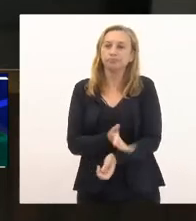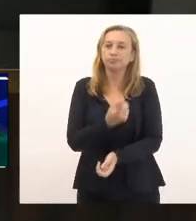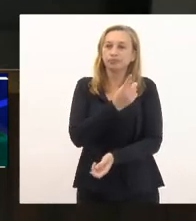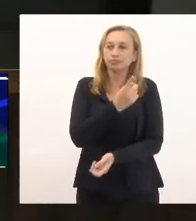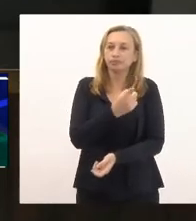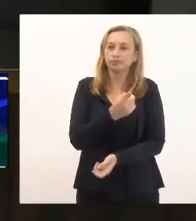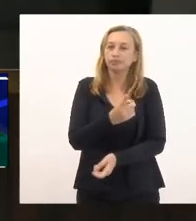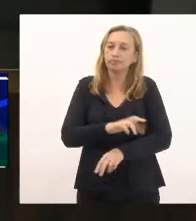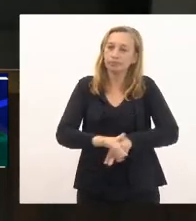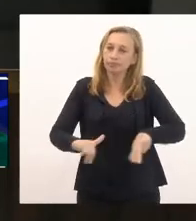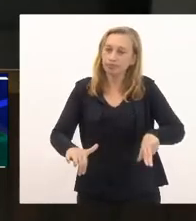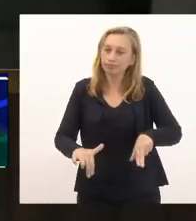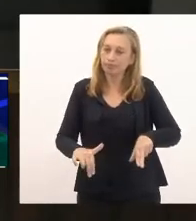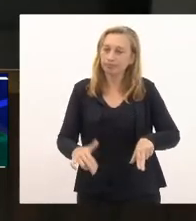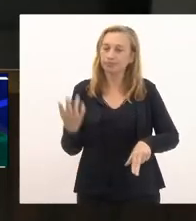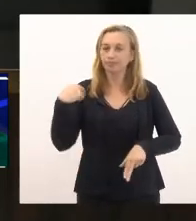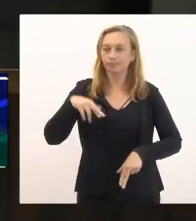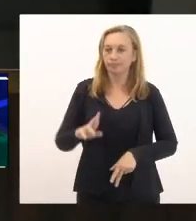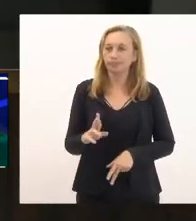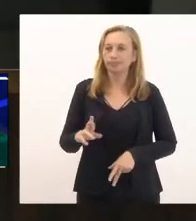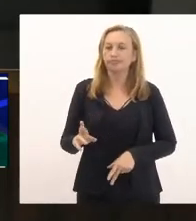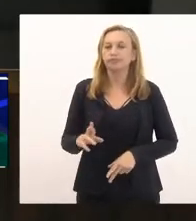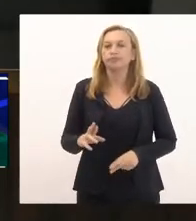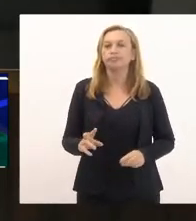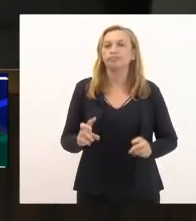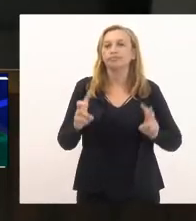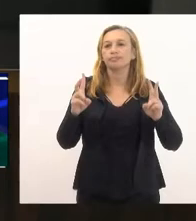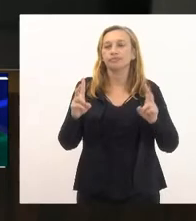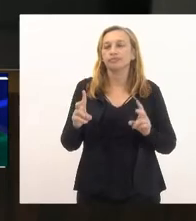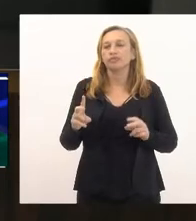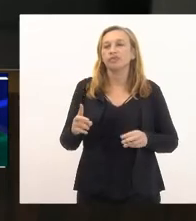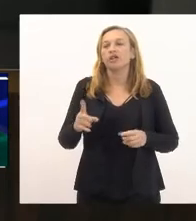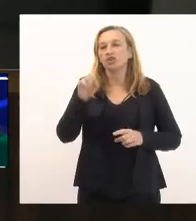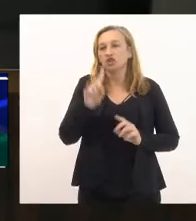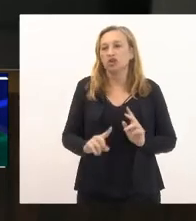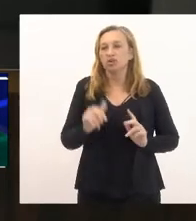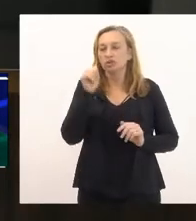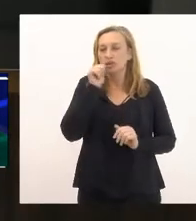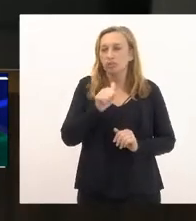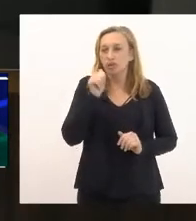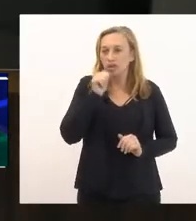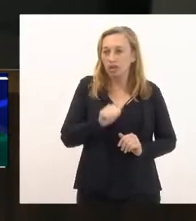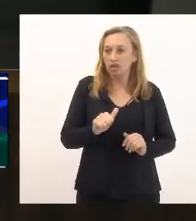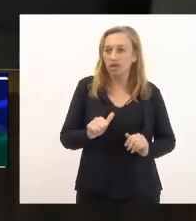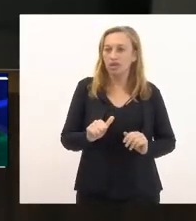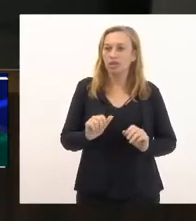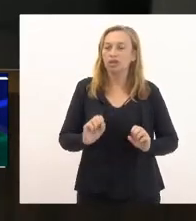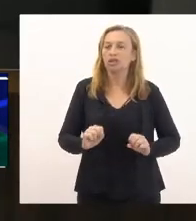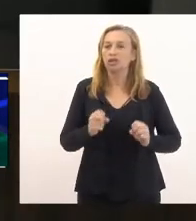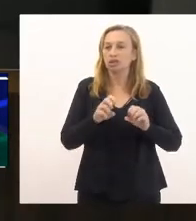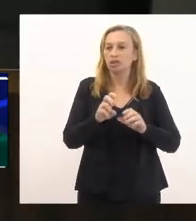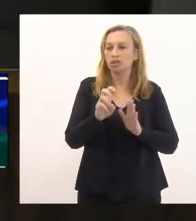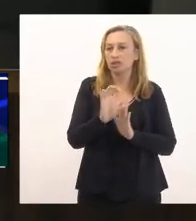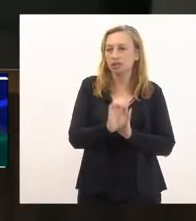de raça, cor, etnia, religião e procedência nacional, defesa do direito da mulher, mesa diretora, as emendas de